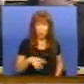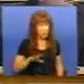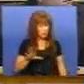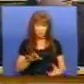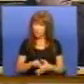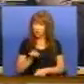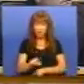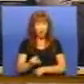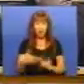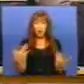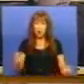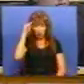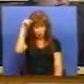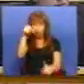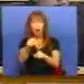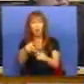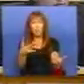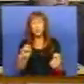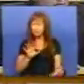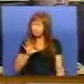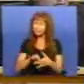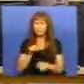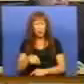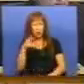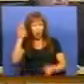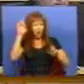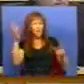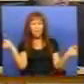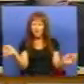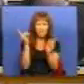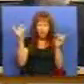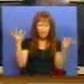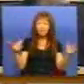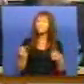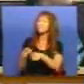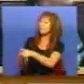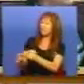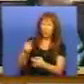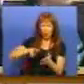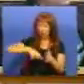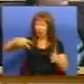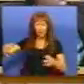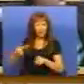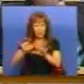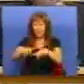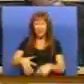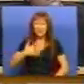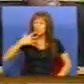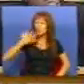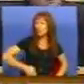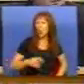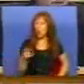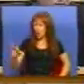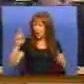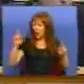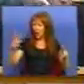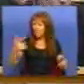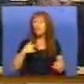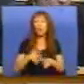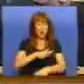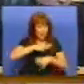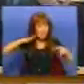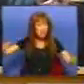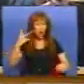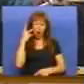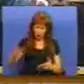corresponder a esse objetivo, se não corresponder a essa expectativa, não é a reforma do Parlamento completa que desejávamos para uma